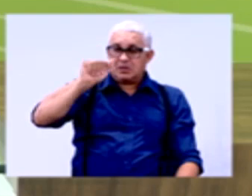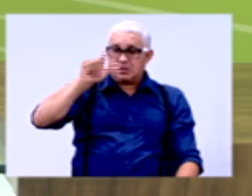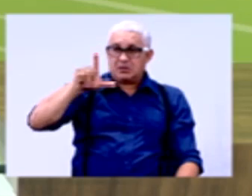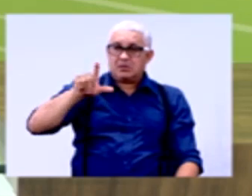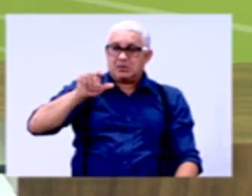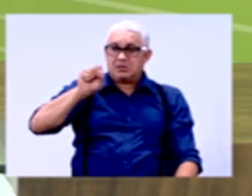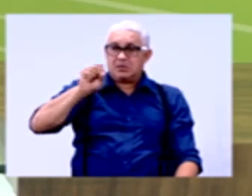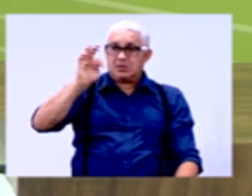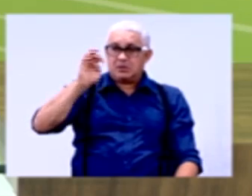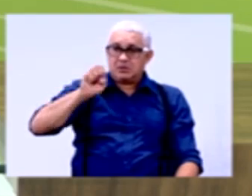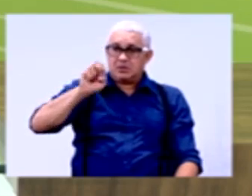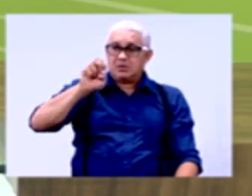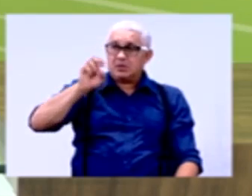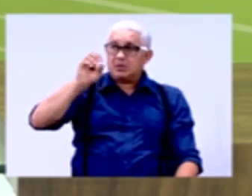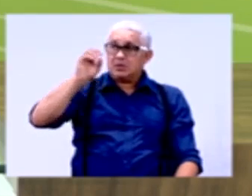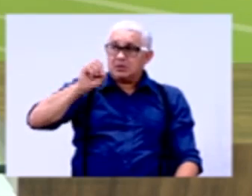Bom,